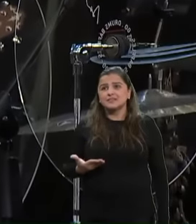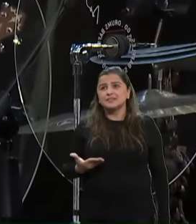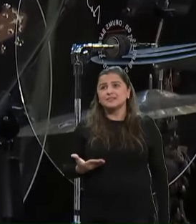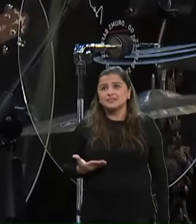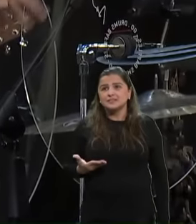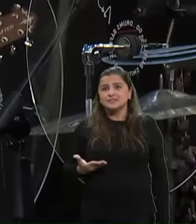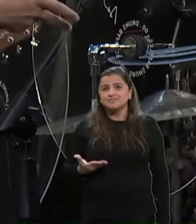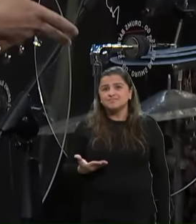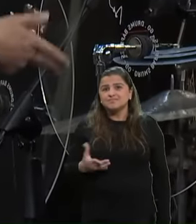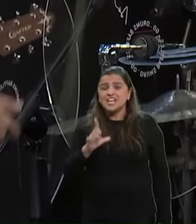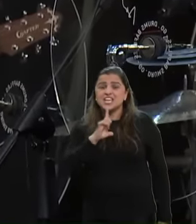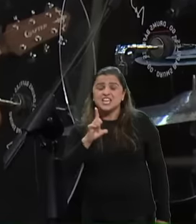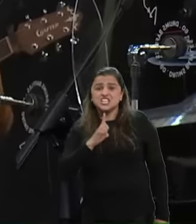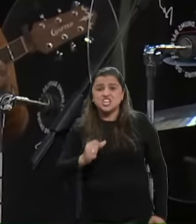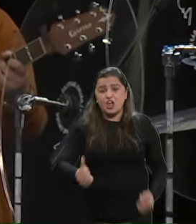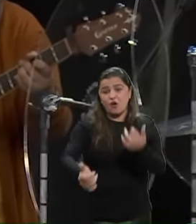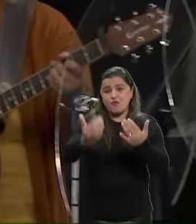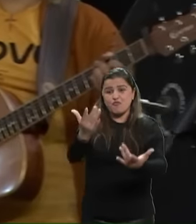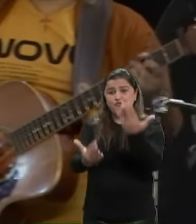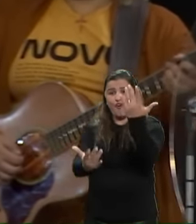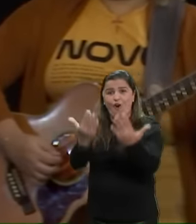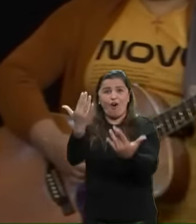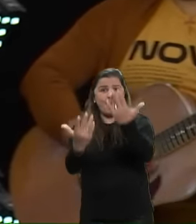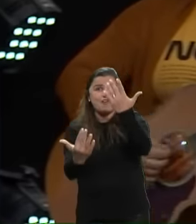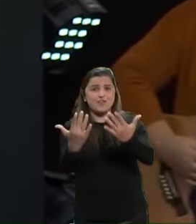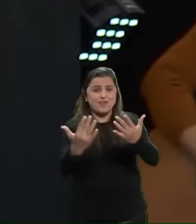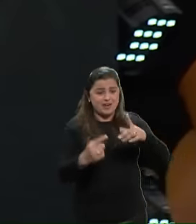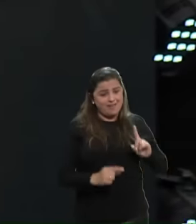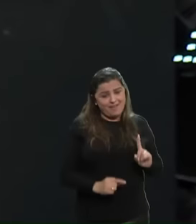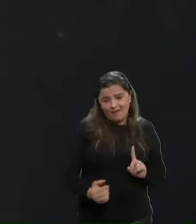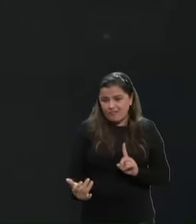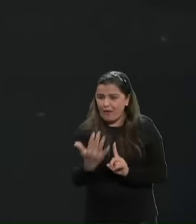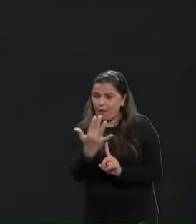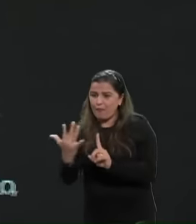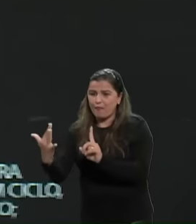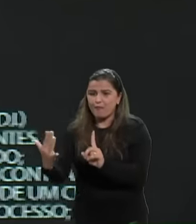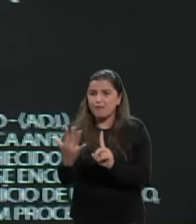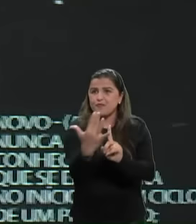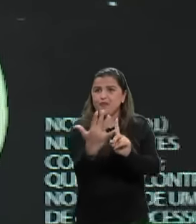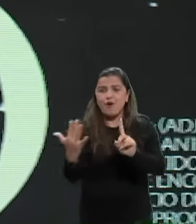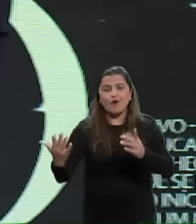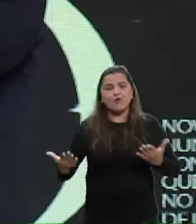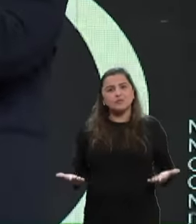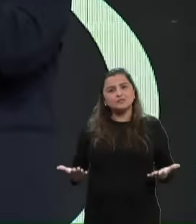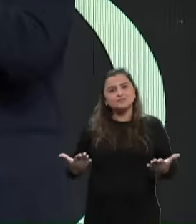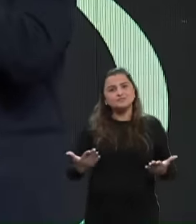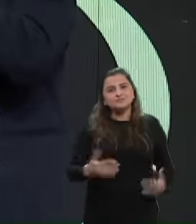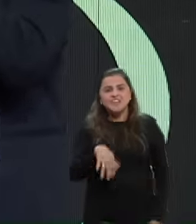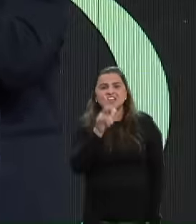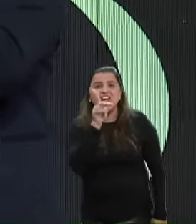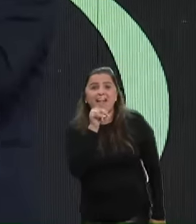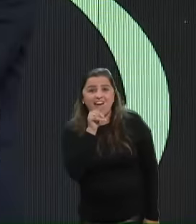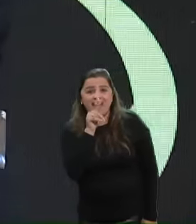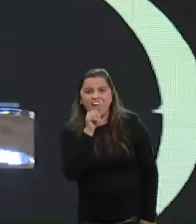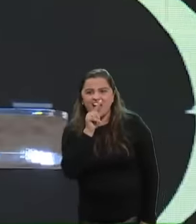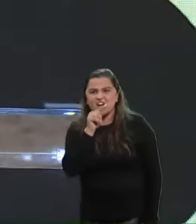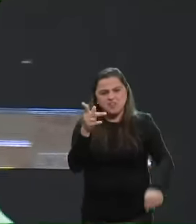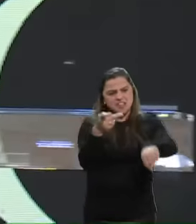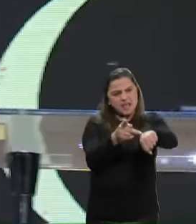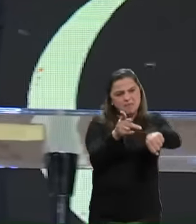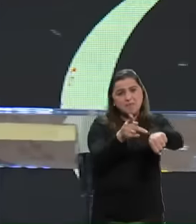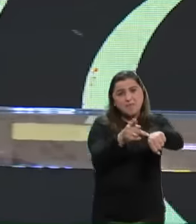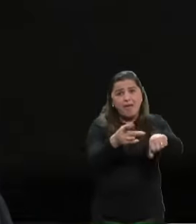chama de fogo iluminava seu caminho. Estou falando de Moisés, o homem que bebia água da rocha. Tô